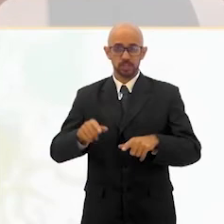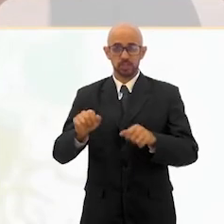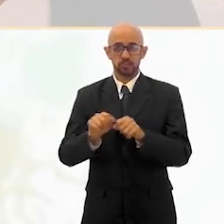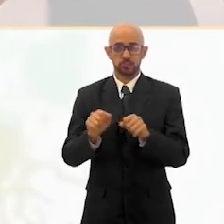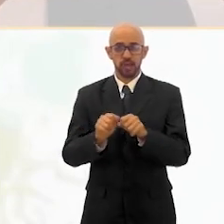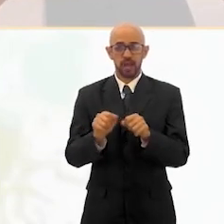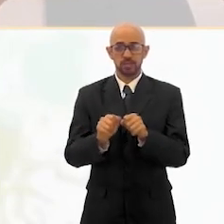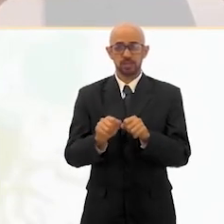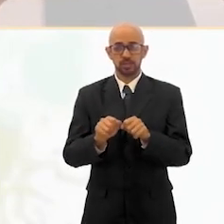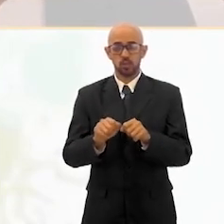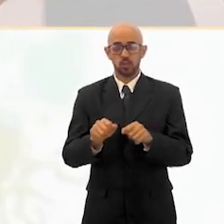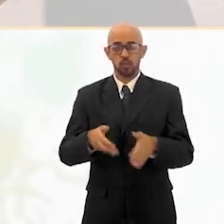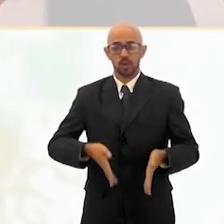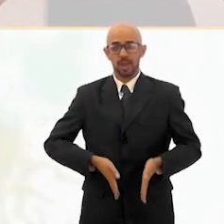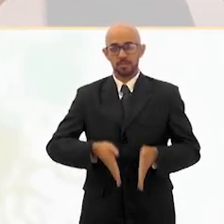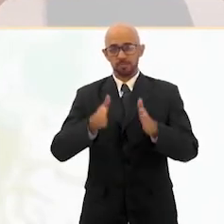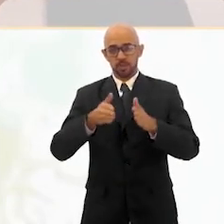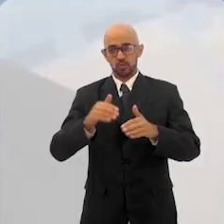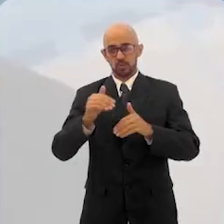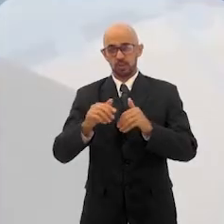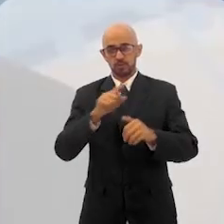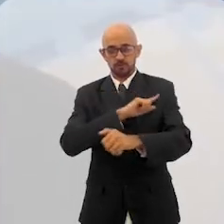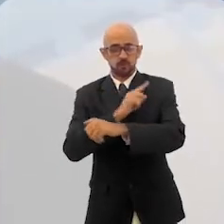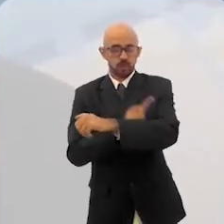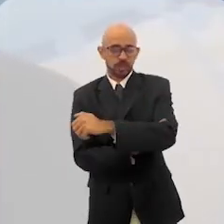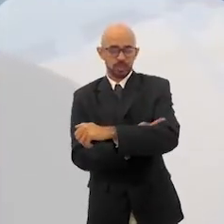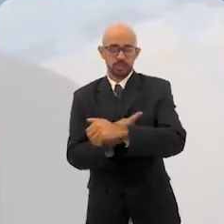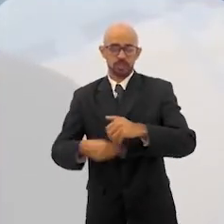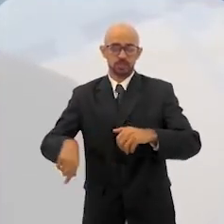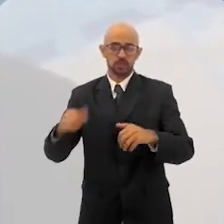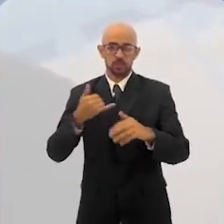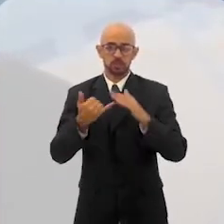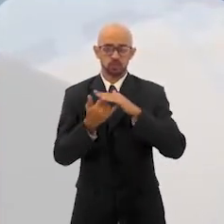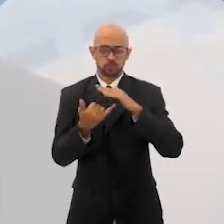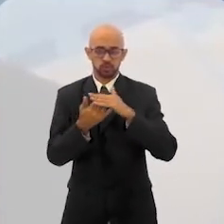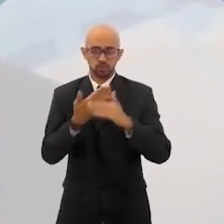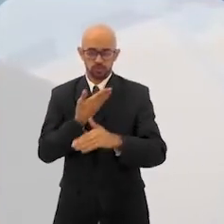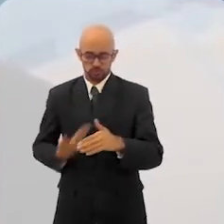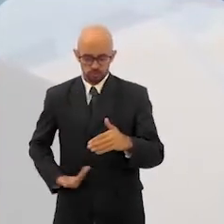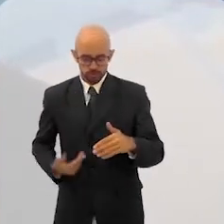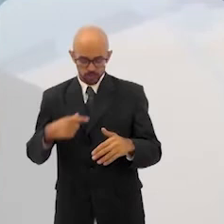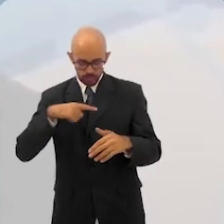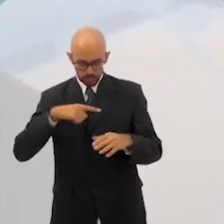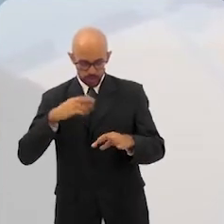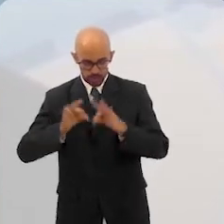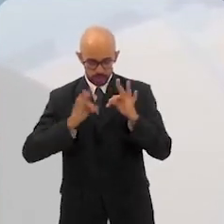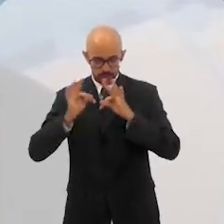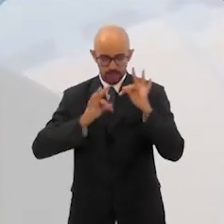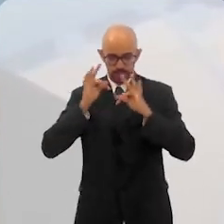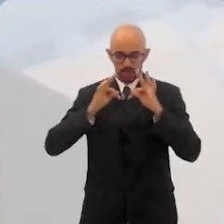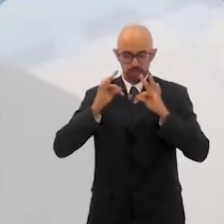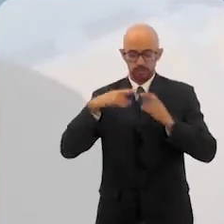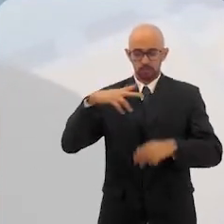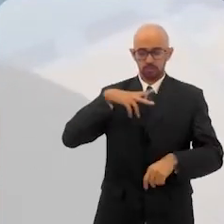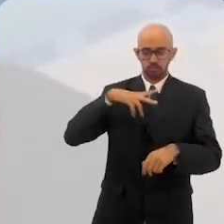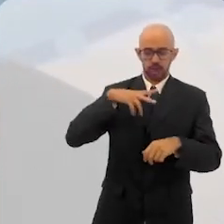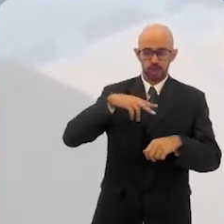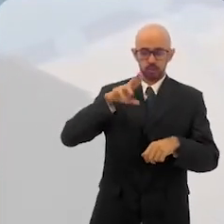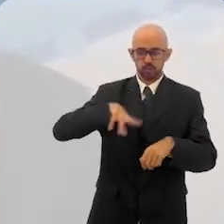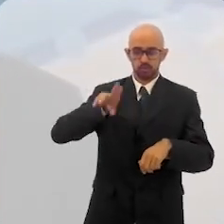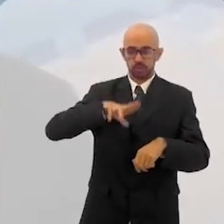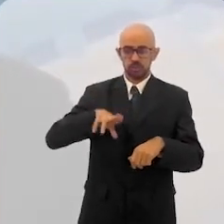que fortaleça a administração pública. Né, que pense técnicas que a iniciativa privada utiliza, que dá